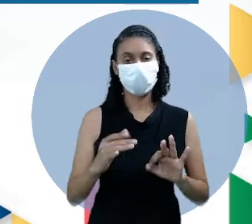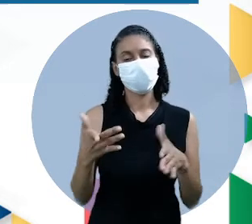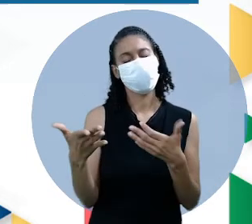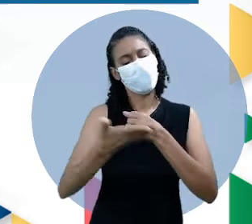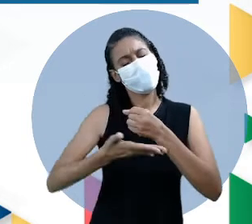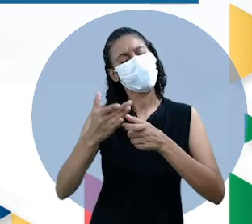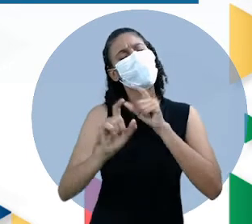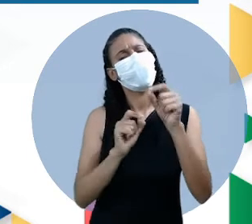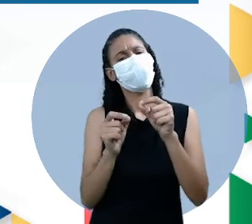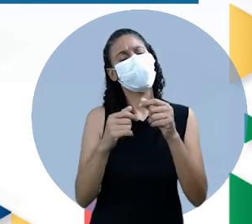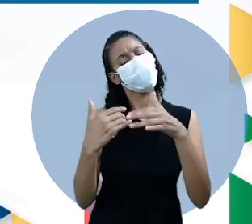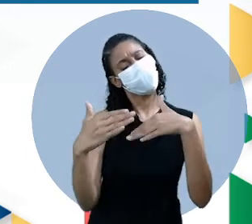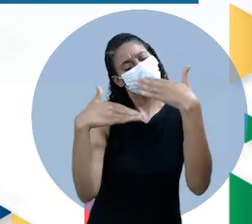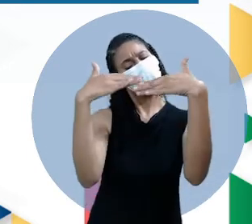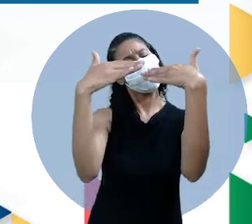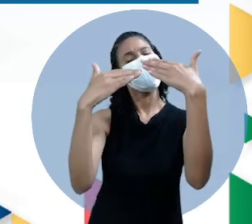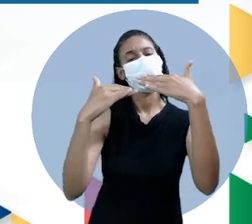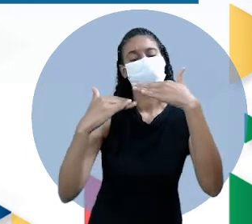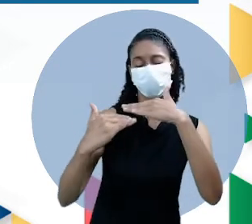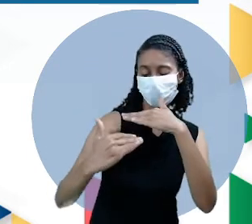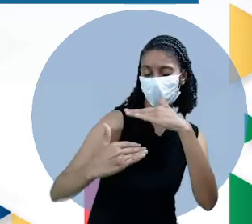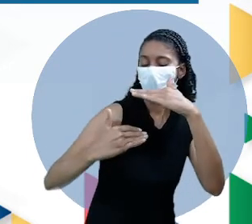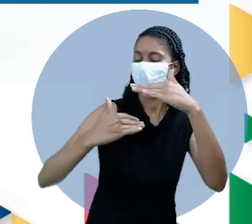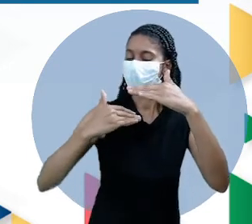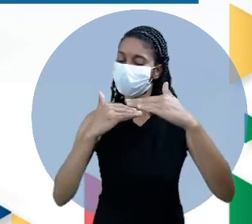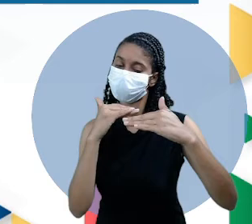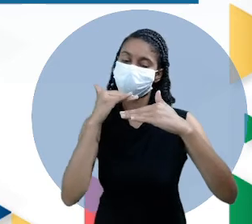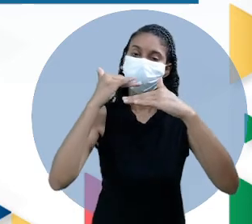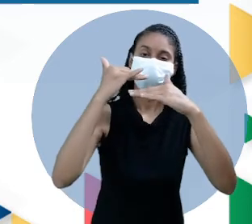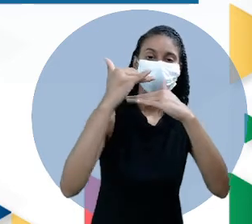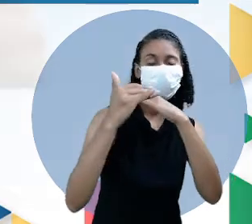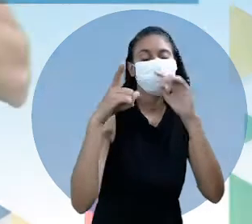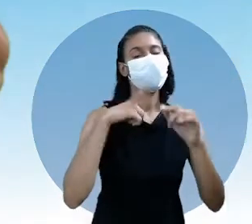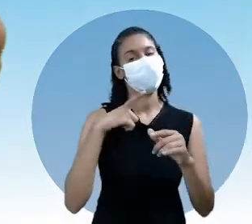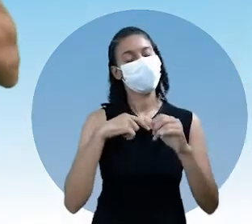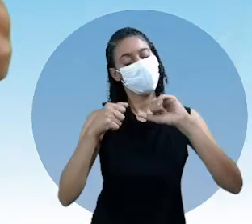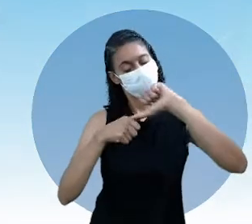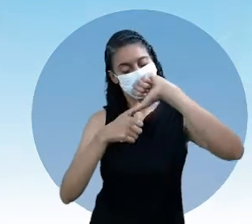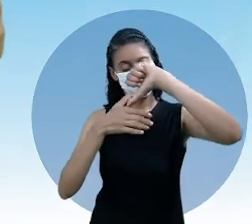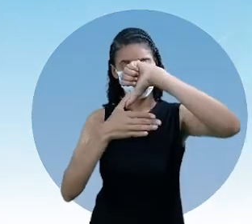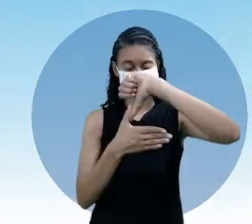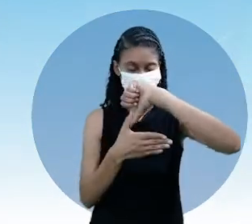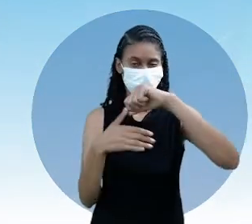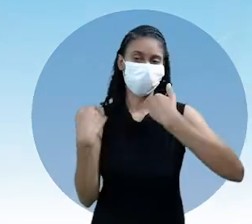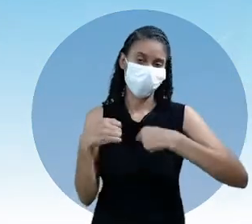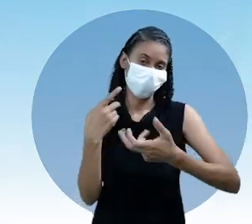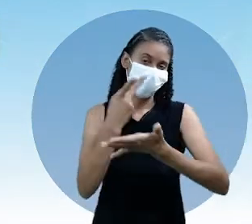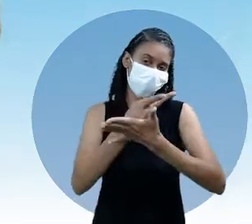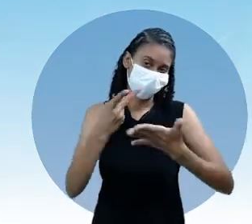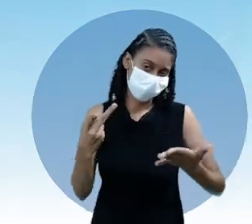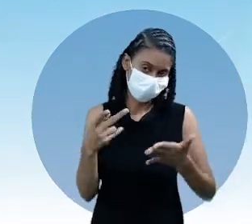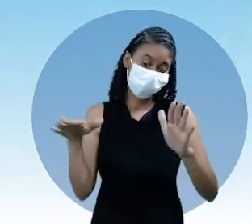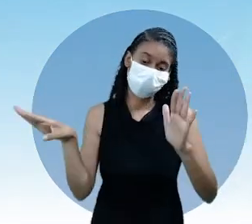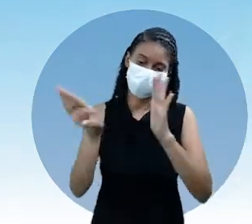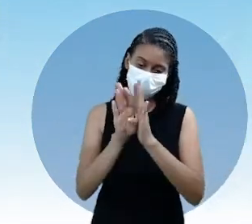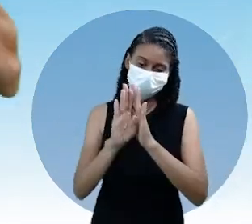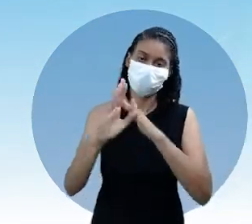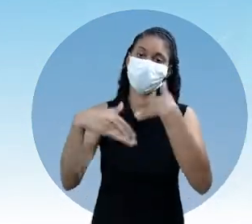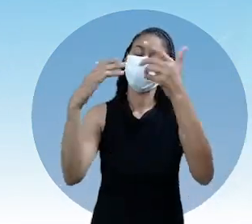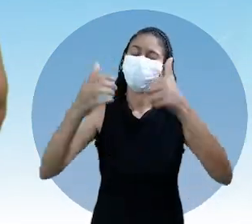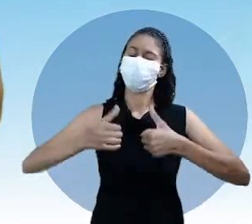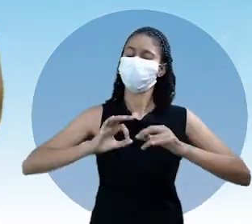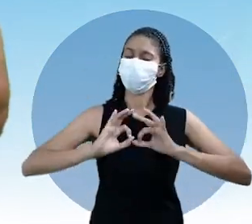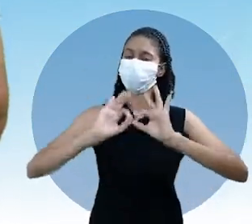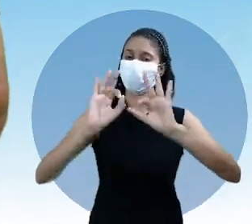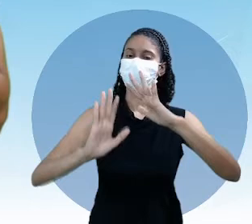basicamente uma escala evolutiva de desenvolvimento que a América Latina teria que passar para chegar, não é,